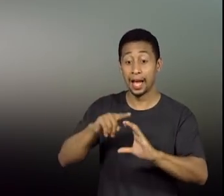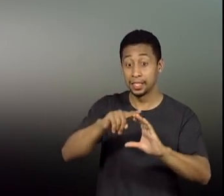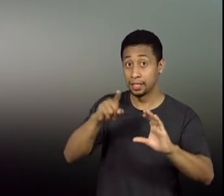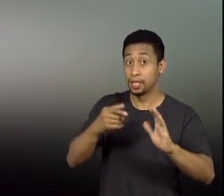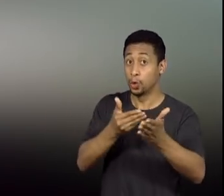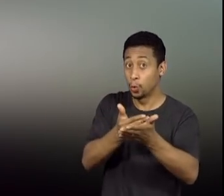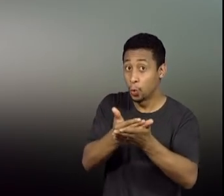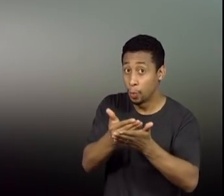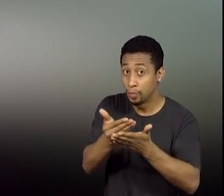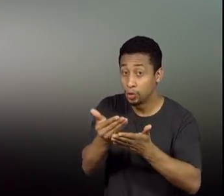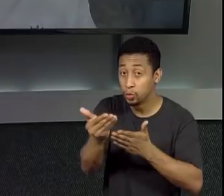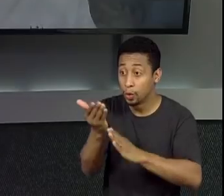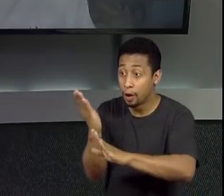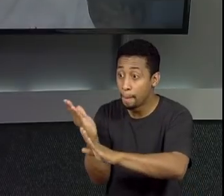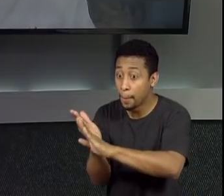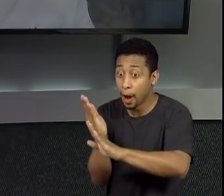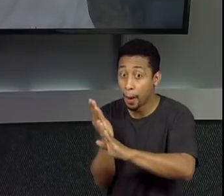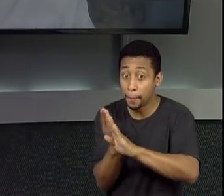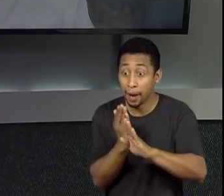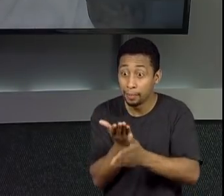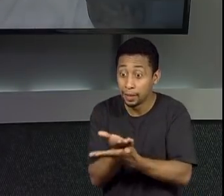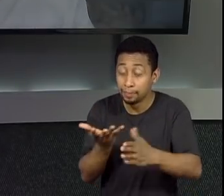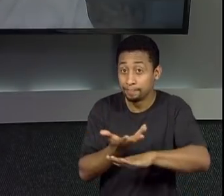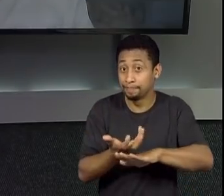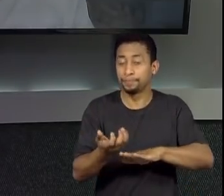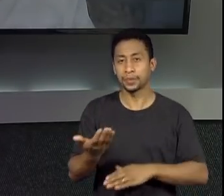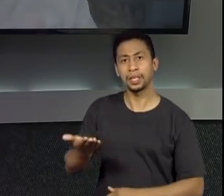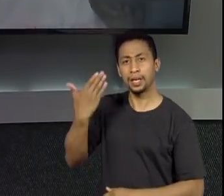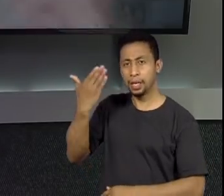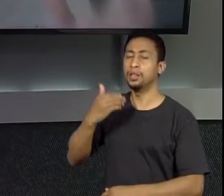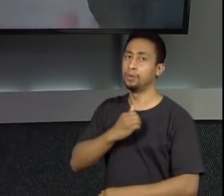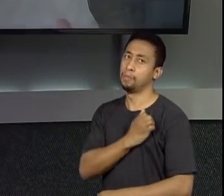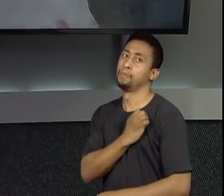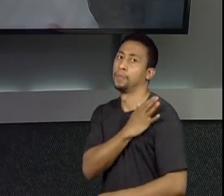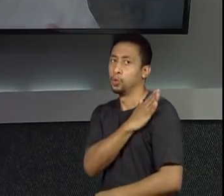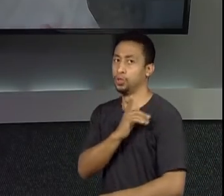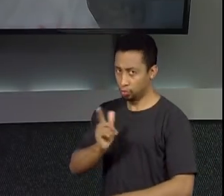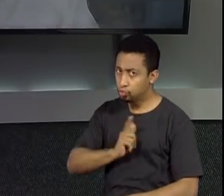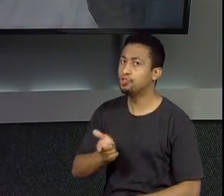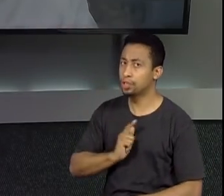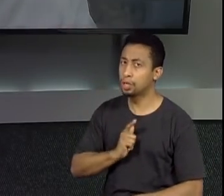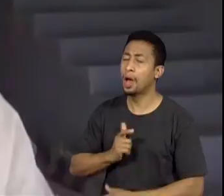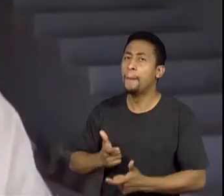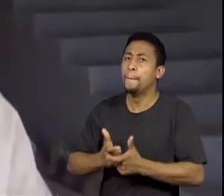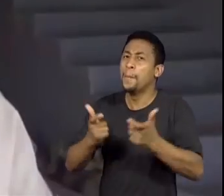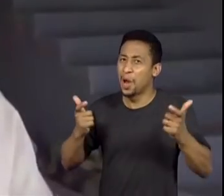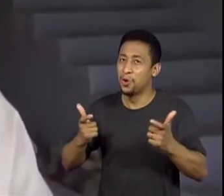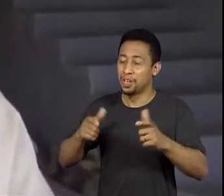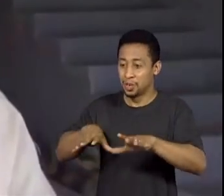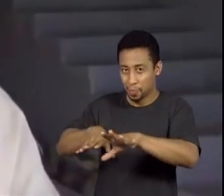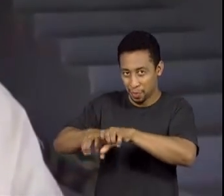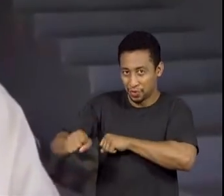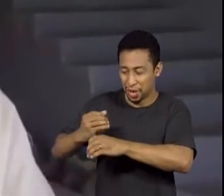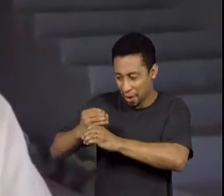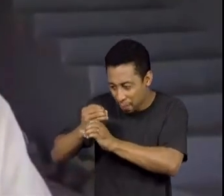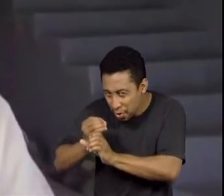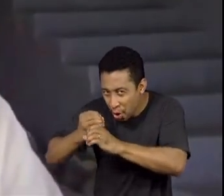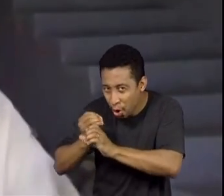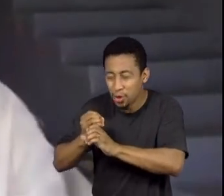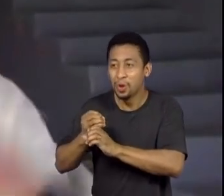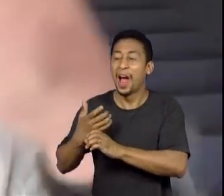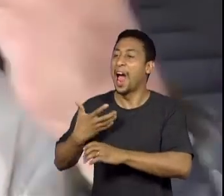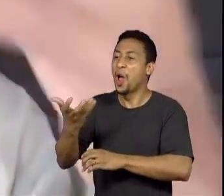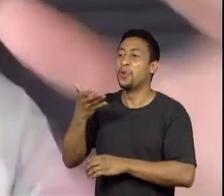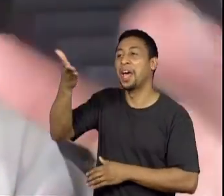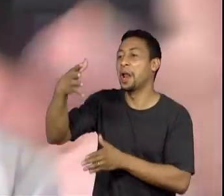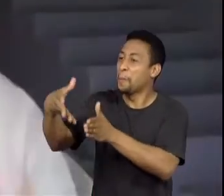isso agora, porque sempre existia um preconceito muito grande. Todo biólogo, quando se formava, queria ir para a Amazônia, queria ir para o Cerrado, queria ir